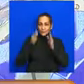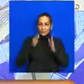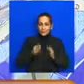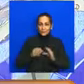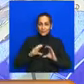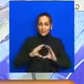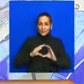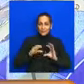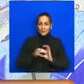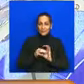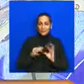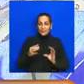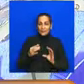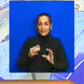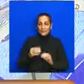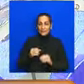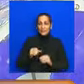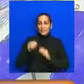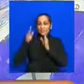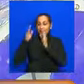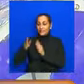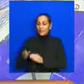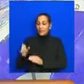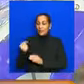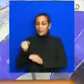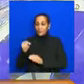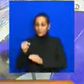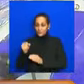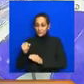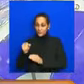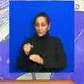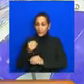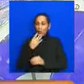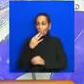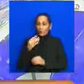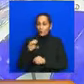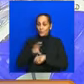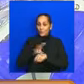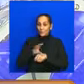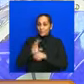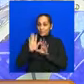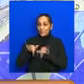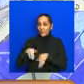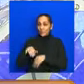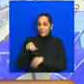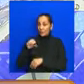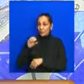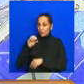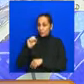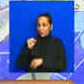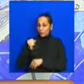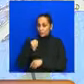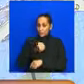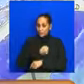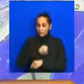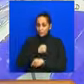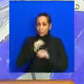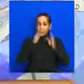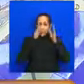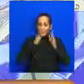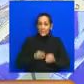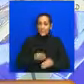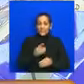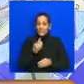a liberação manualmente ali da oitava coluna. As bolas na cor cinza, com as dezenas terminadas em 8. E da